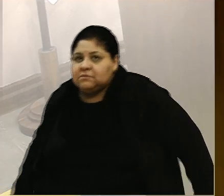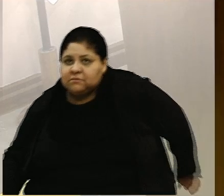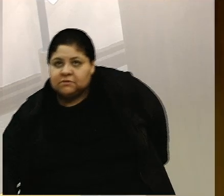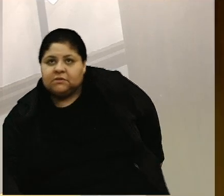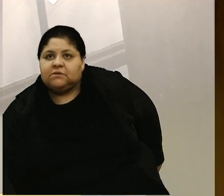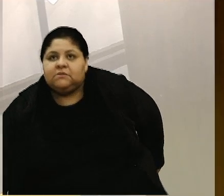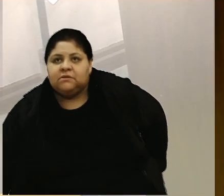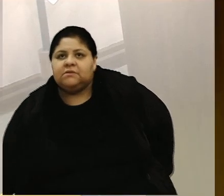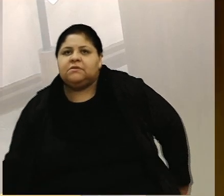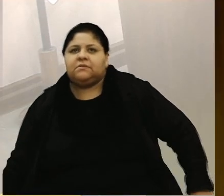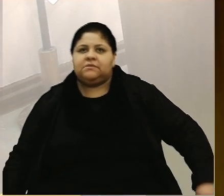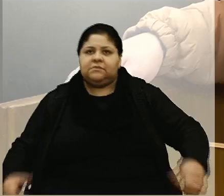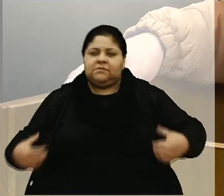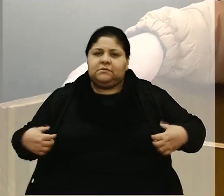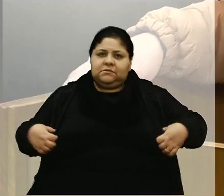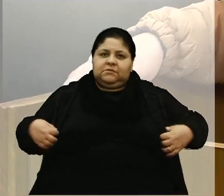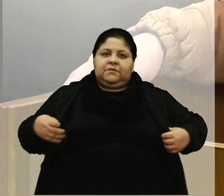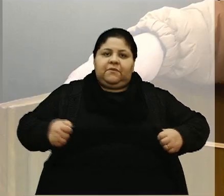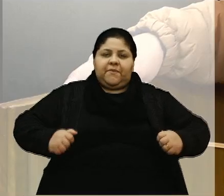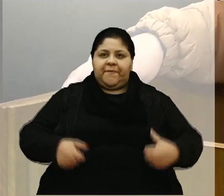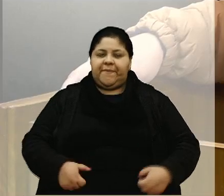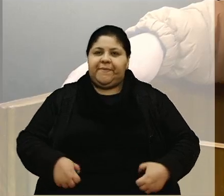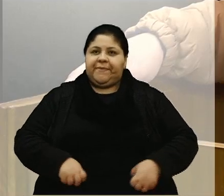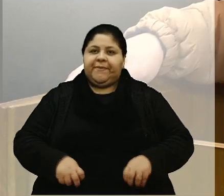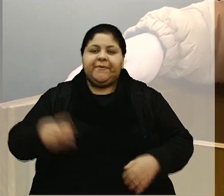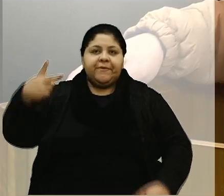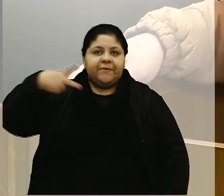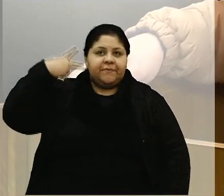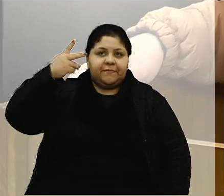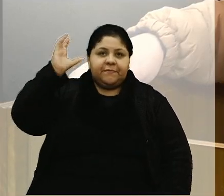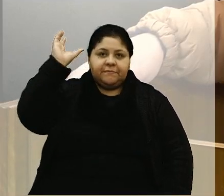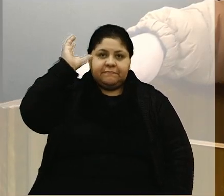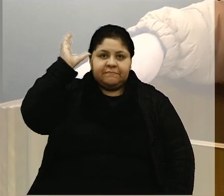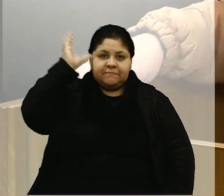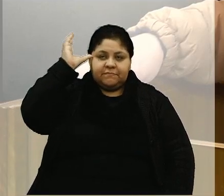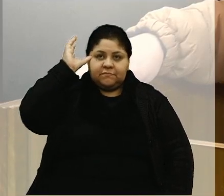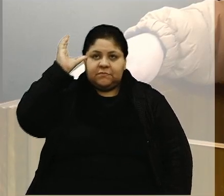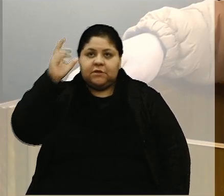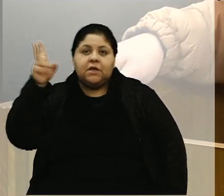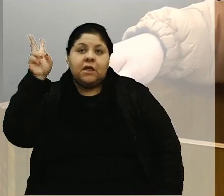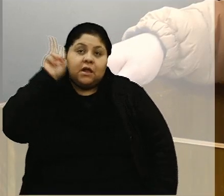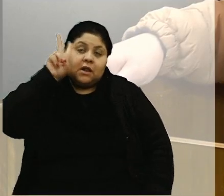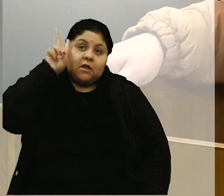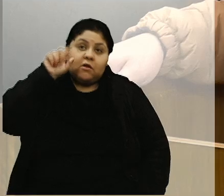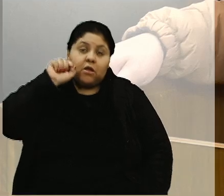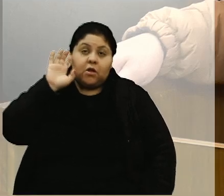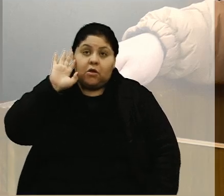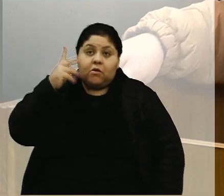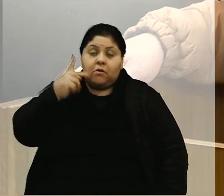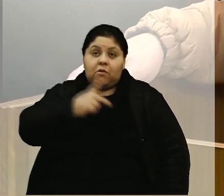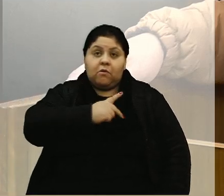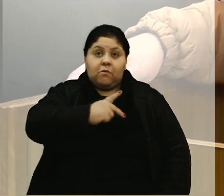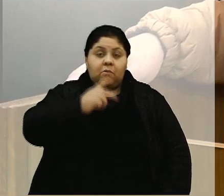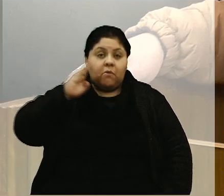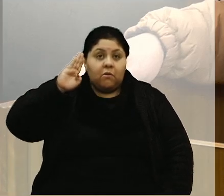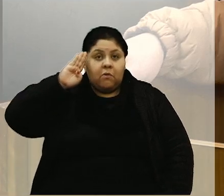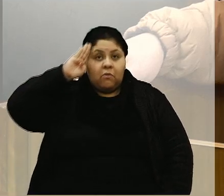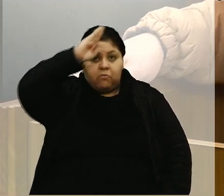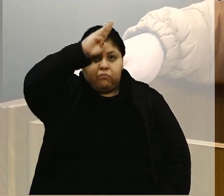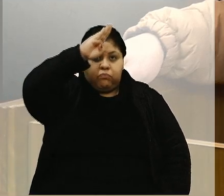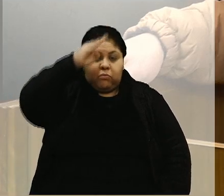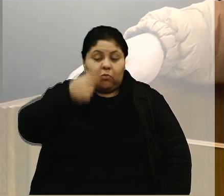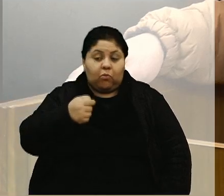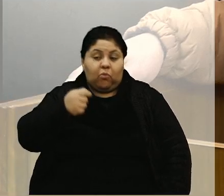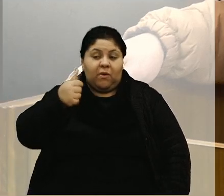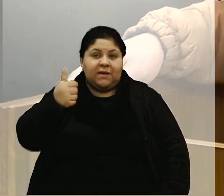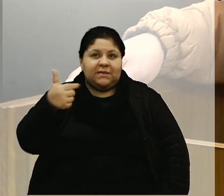né? Então, como o vereador Cador lembro muito do que aconteceu com o presidente Bolsonaro, que por pouco não foi morto. A gente